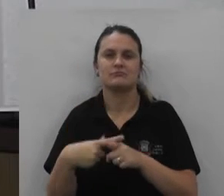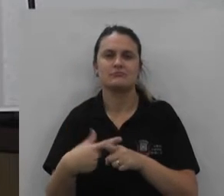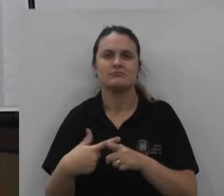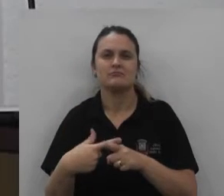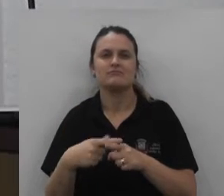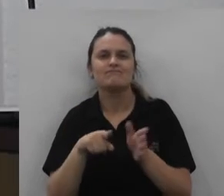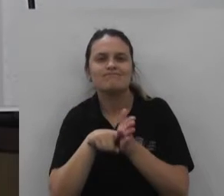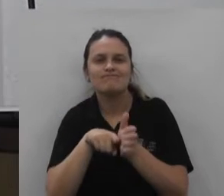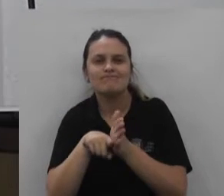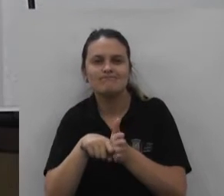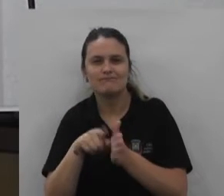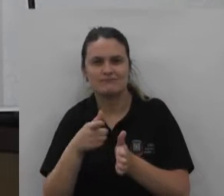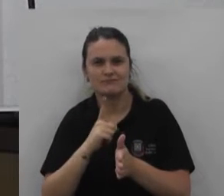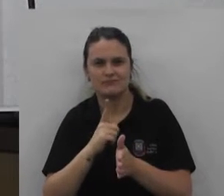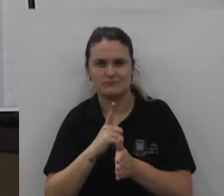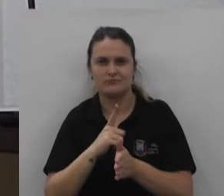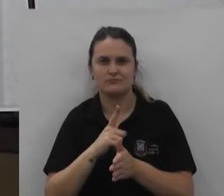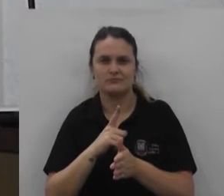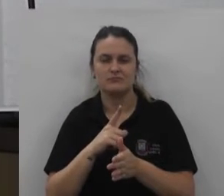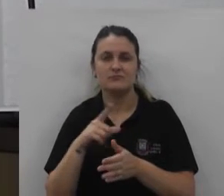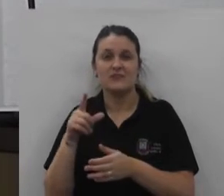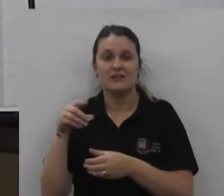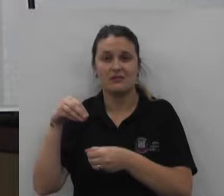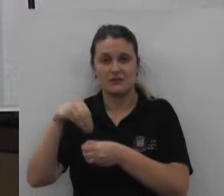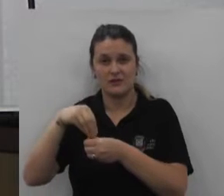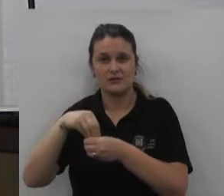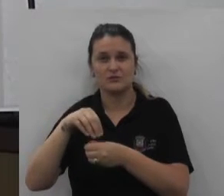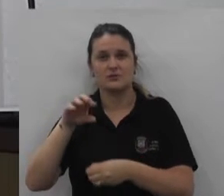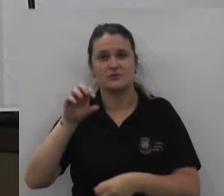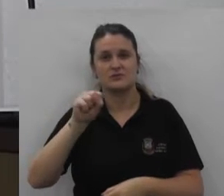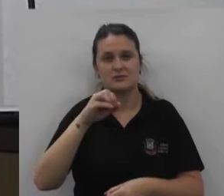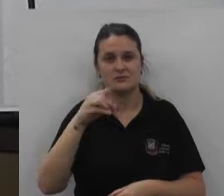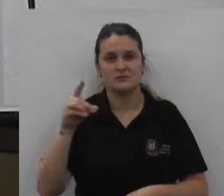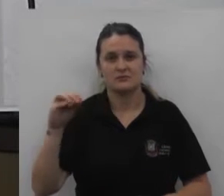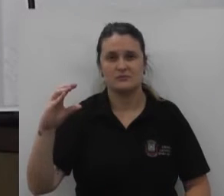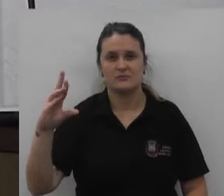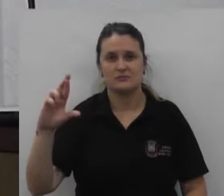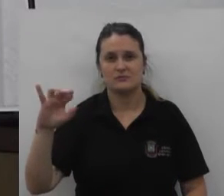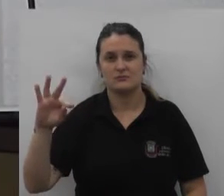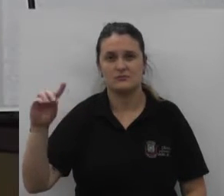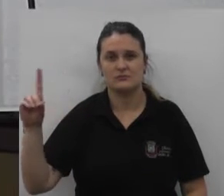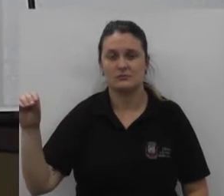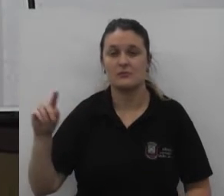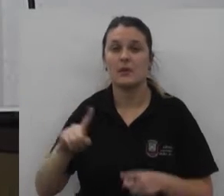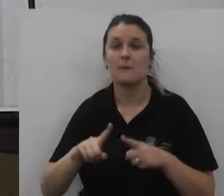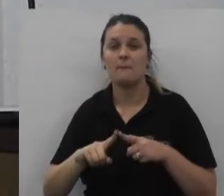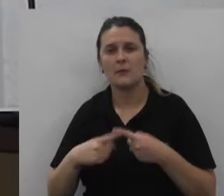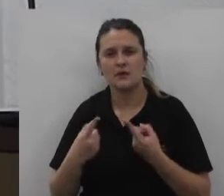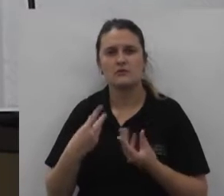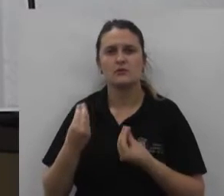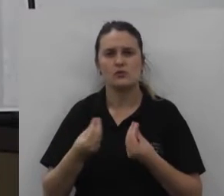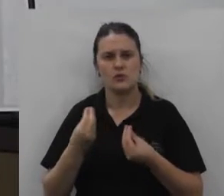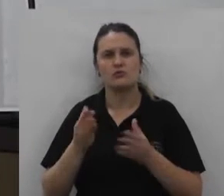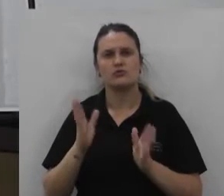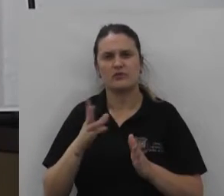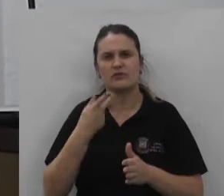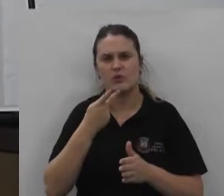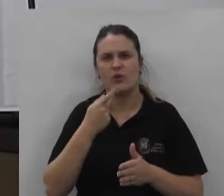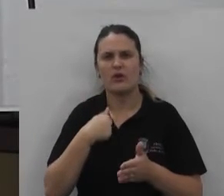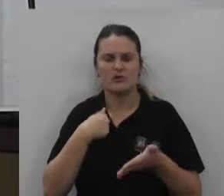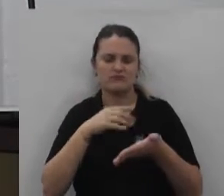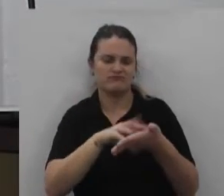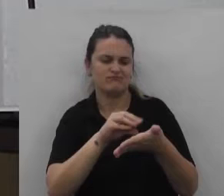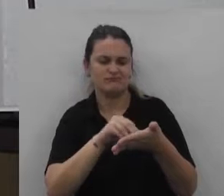pelos números estatísticos aqui, do Distrito de São Cristóvão. Mas, conforme também foi dito, e peguei cópia